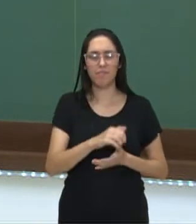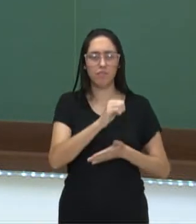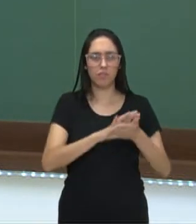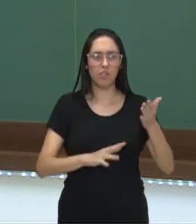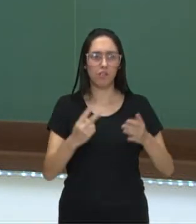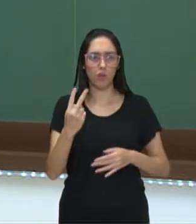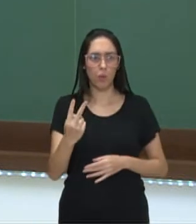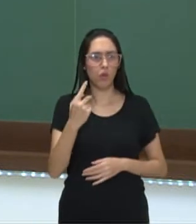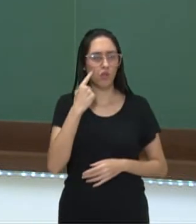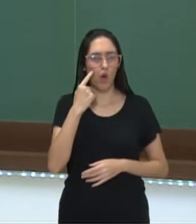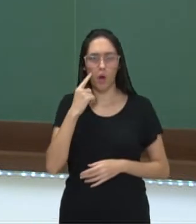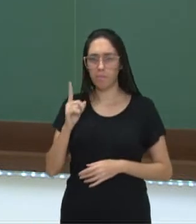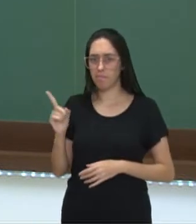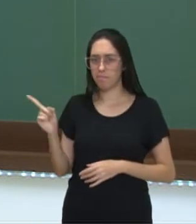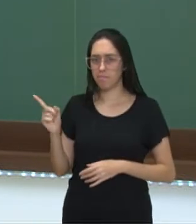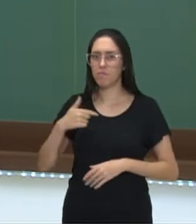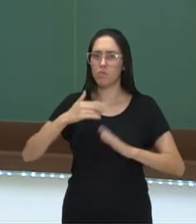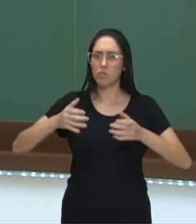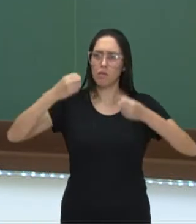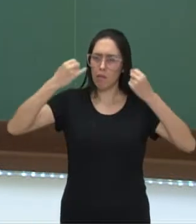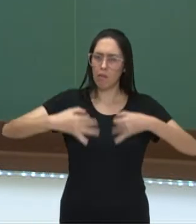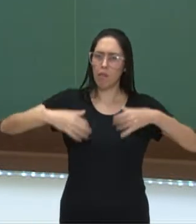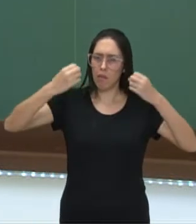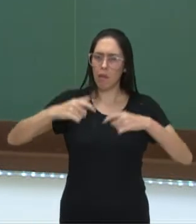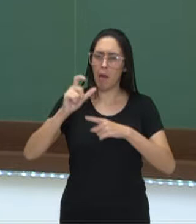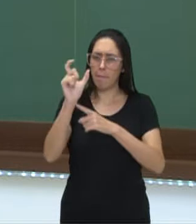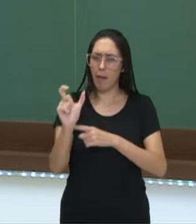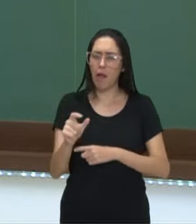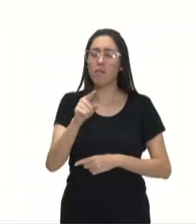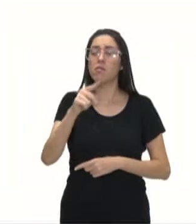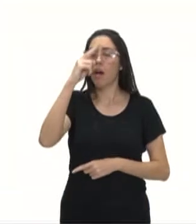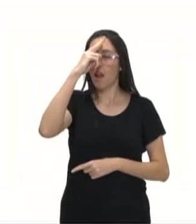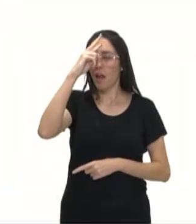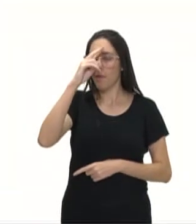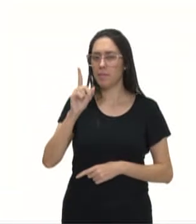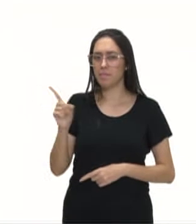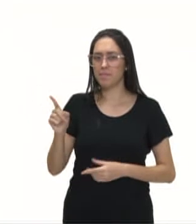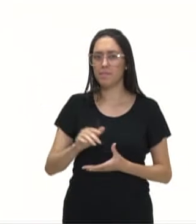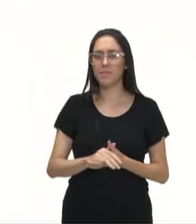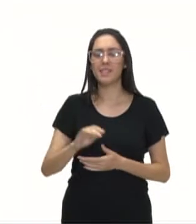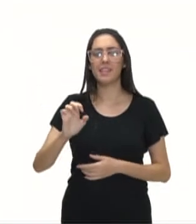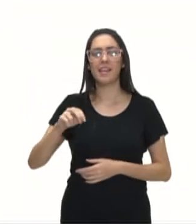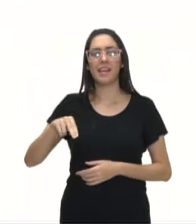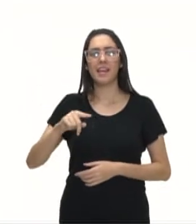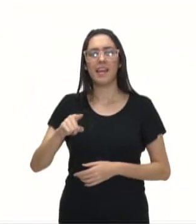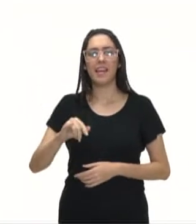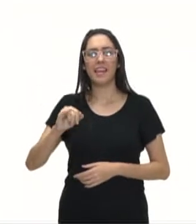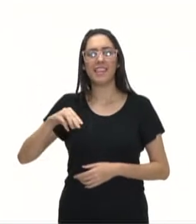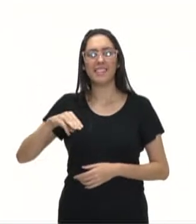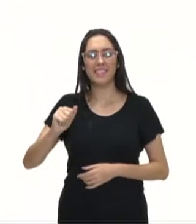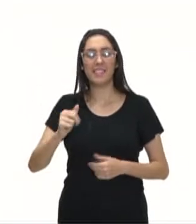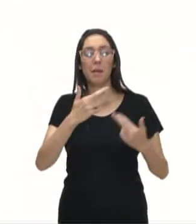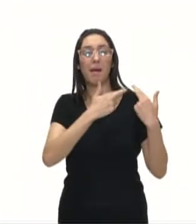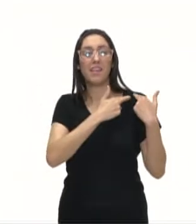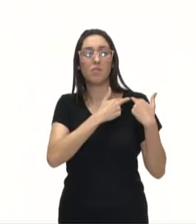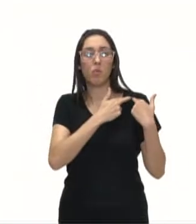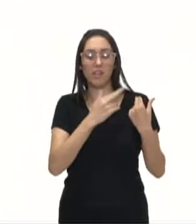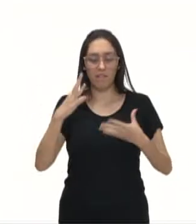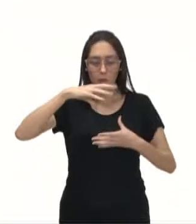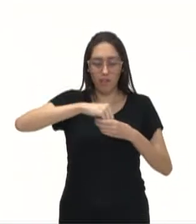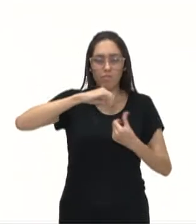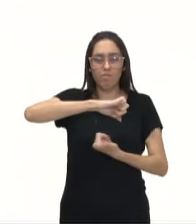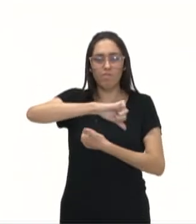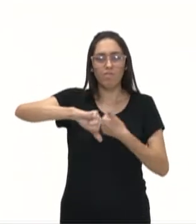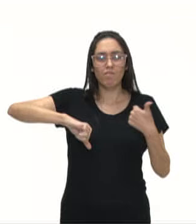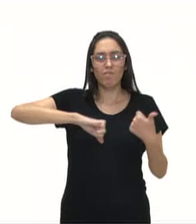você. Olha lá, falei um monte de palavras, vamos ver se você lembra. A enzima responsável por fazer a quebra da lactose no nosso organismo se